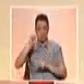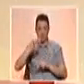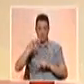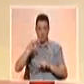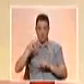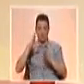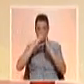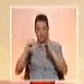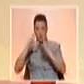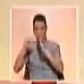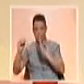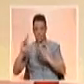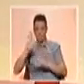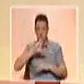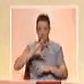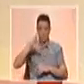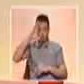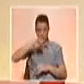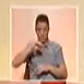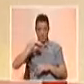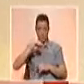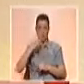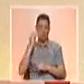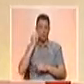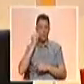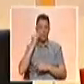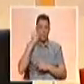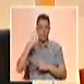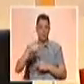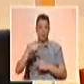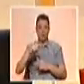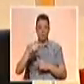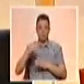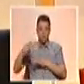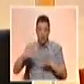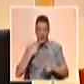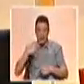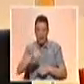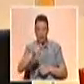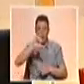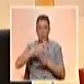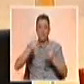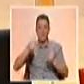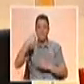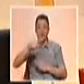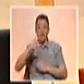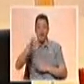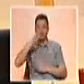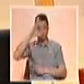tais modelos. Claro. Se nós não soubermos como é que estão, por exemplo, que caudais é que temos nos rios, que qualidade de água é que temos nos